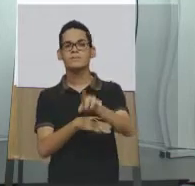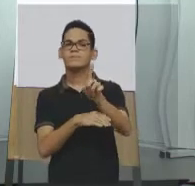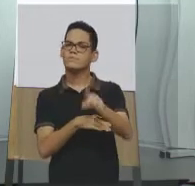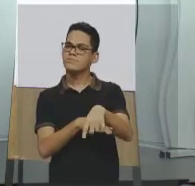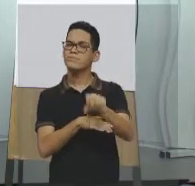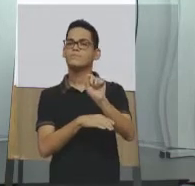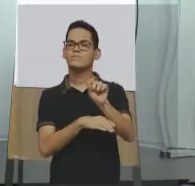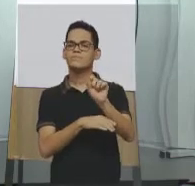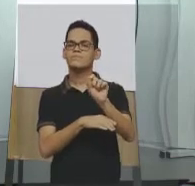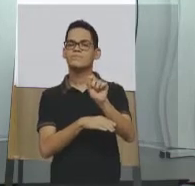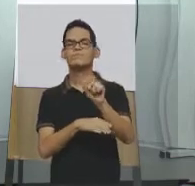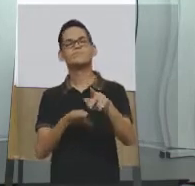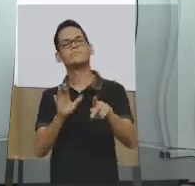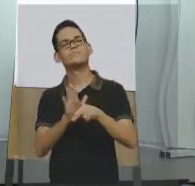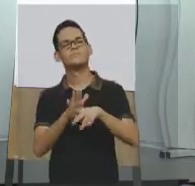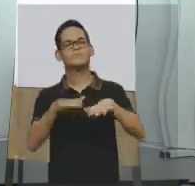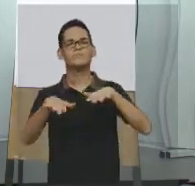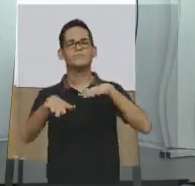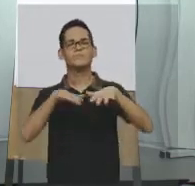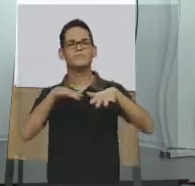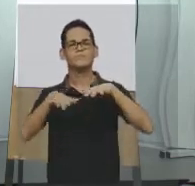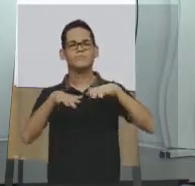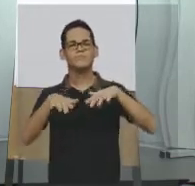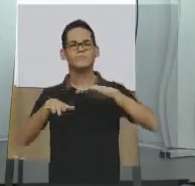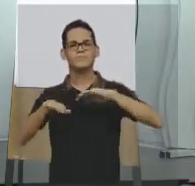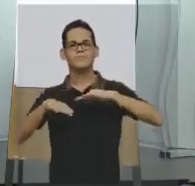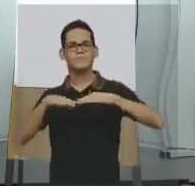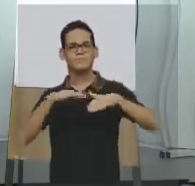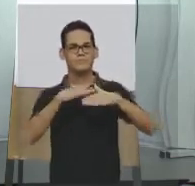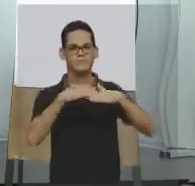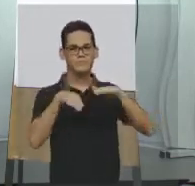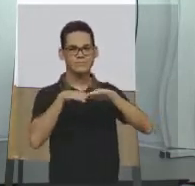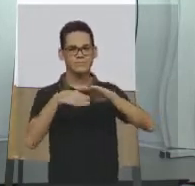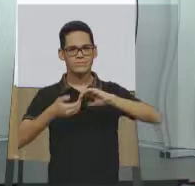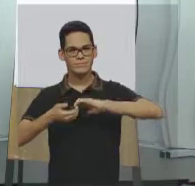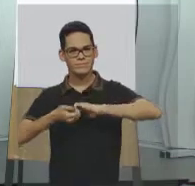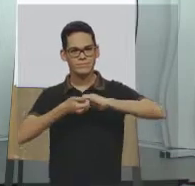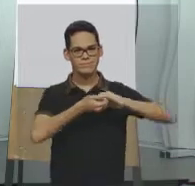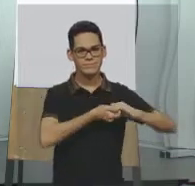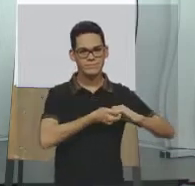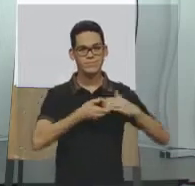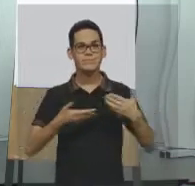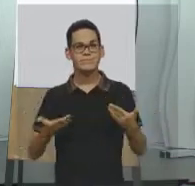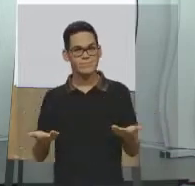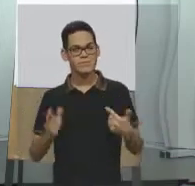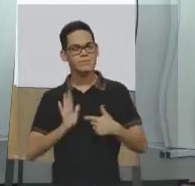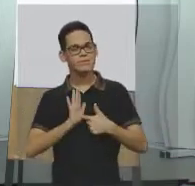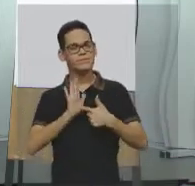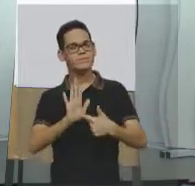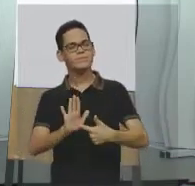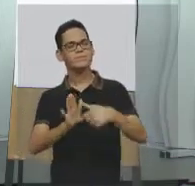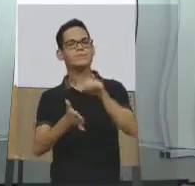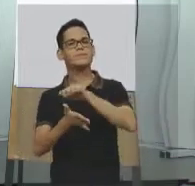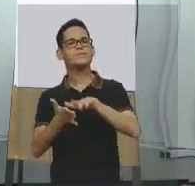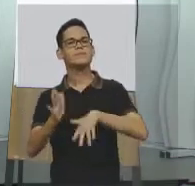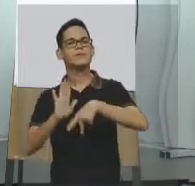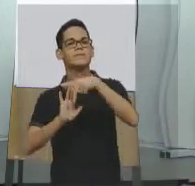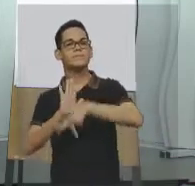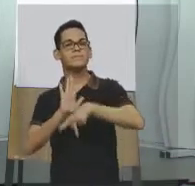principalmente como base no movimento das placas tectônicas. Vamos resolver então questões do PET 2 que